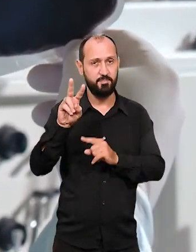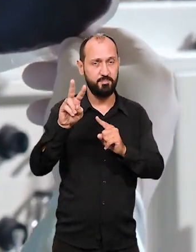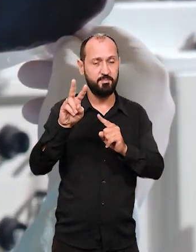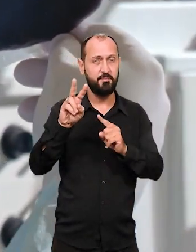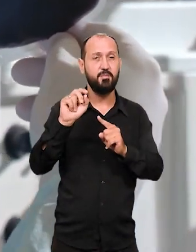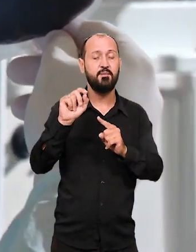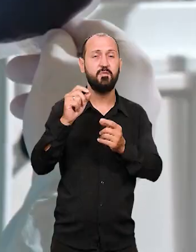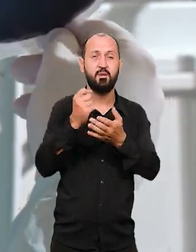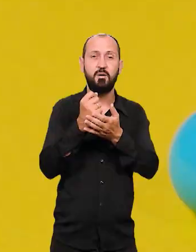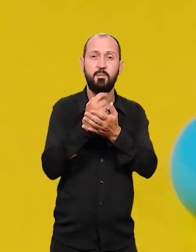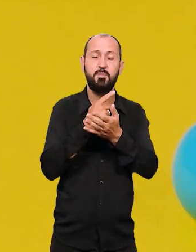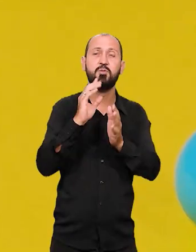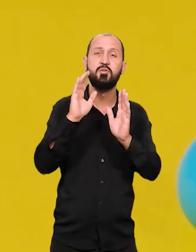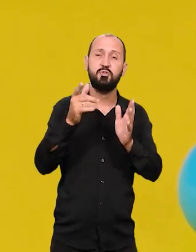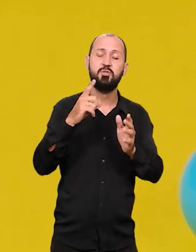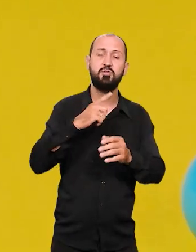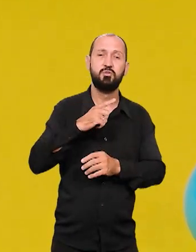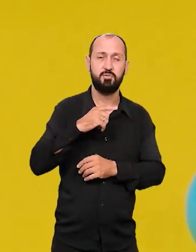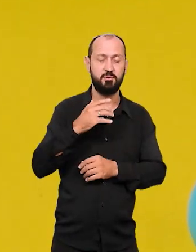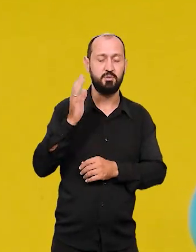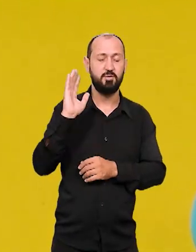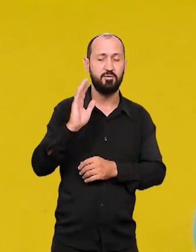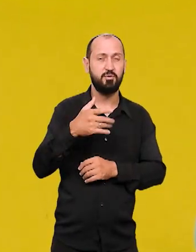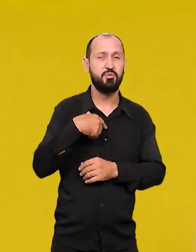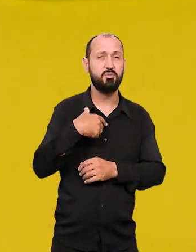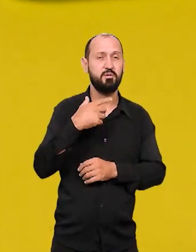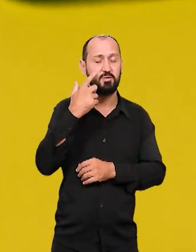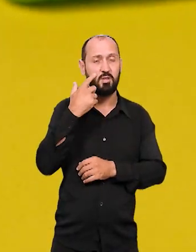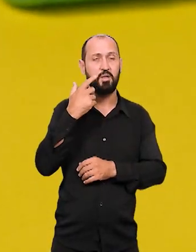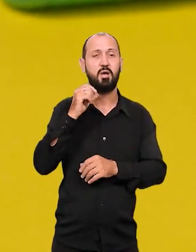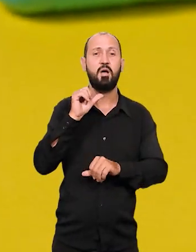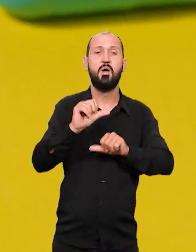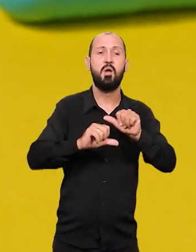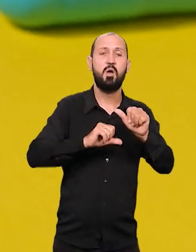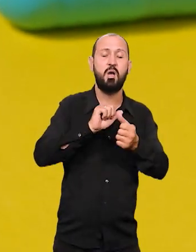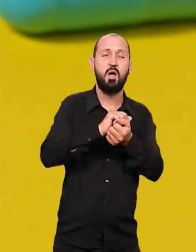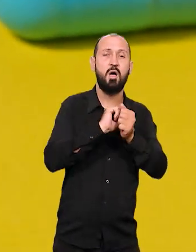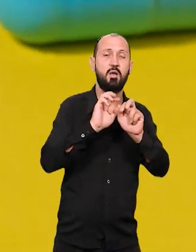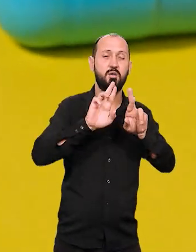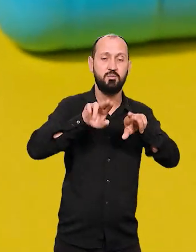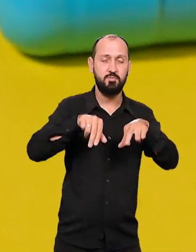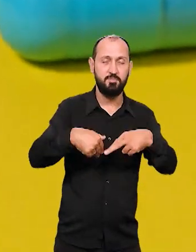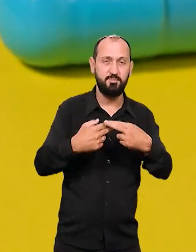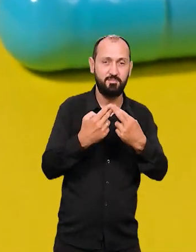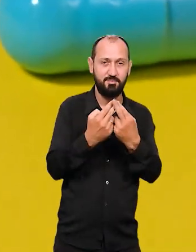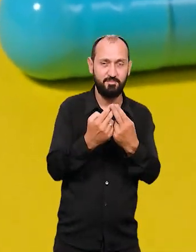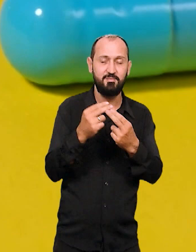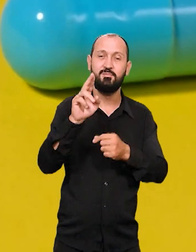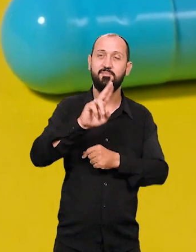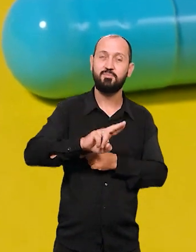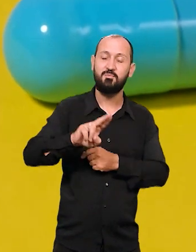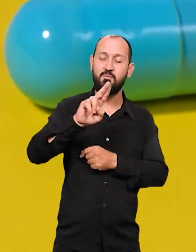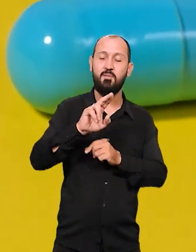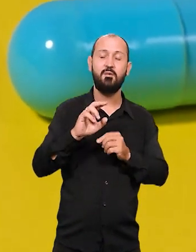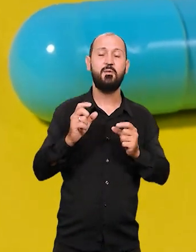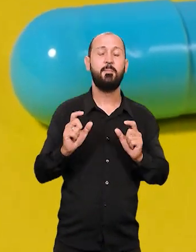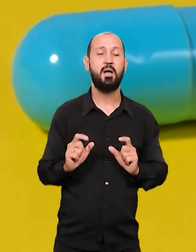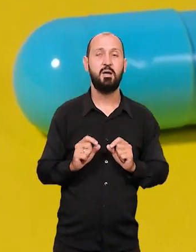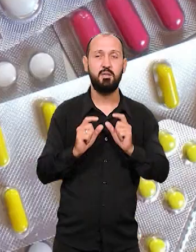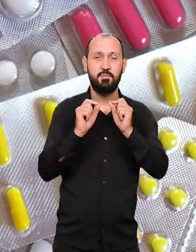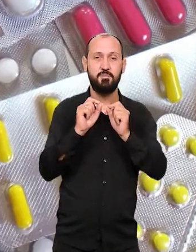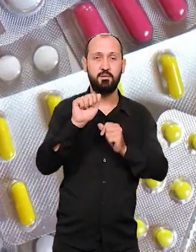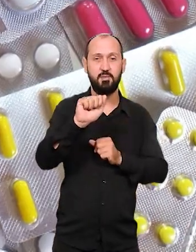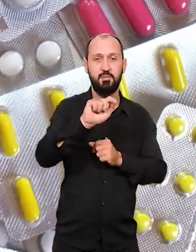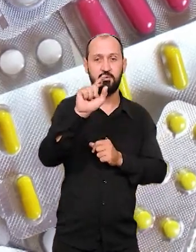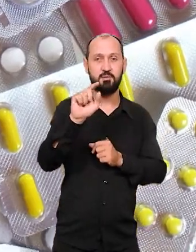para o HIV foi um medicamento que já existia, que a gente já reciclou, e era um medicamento que era usado